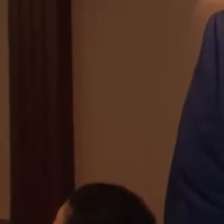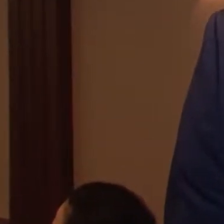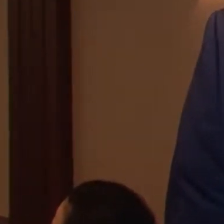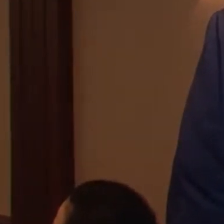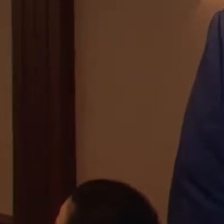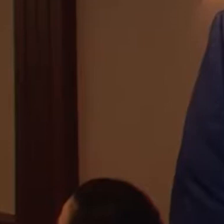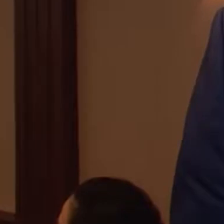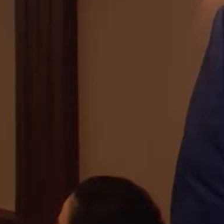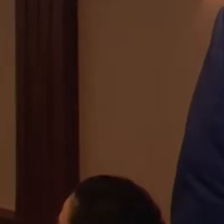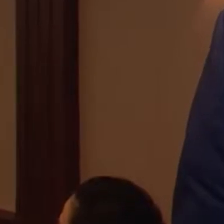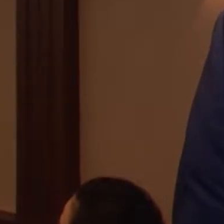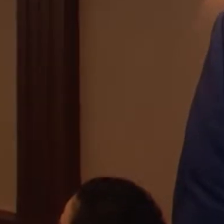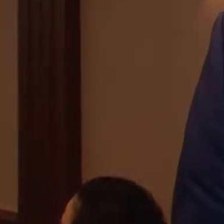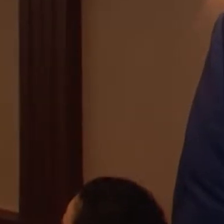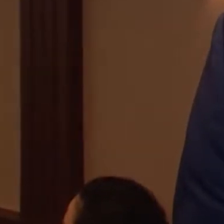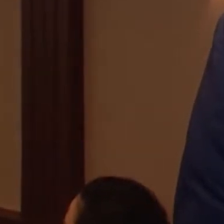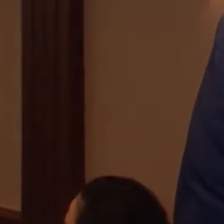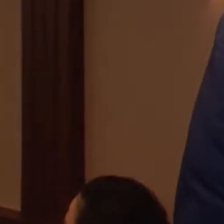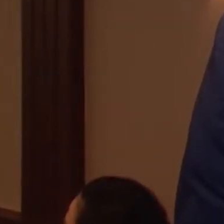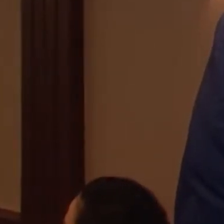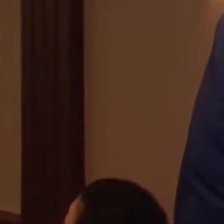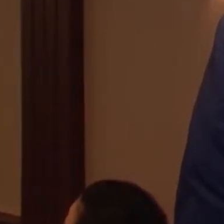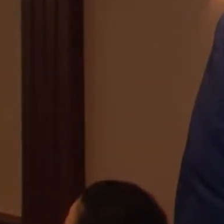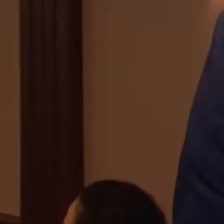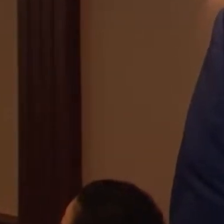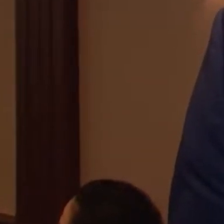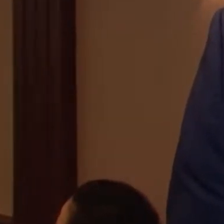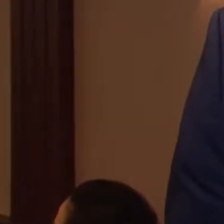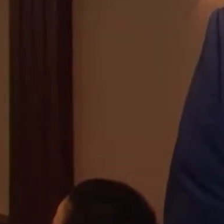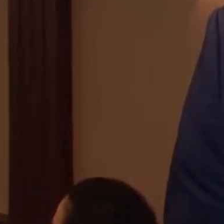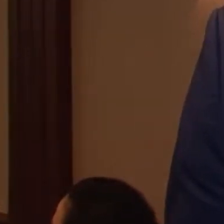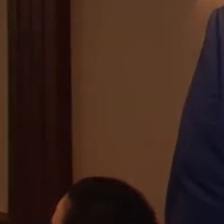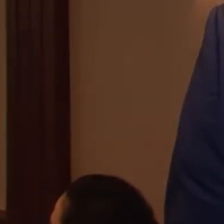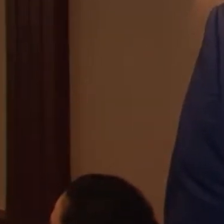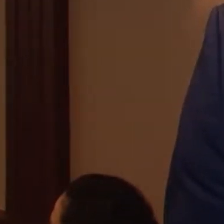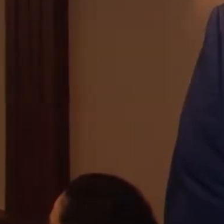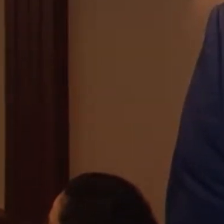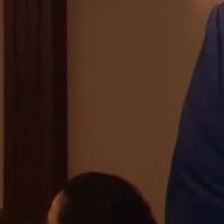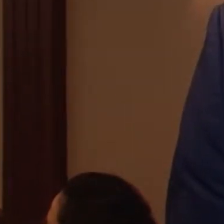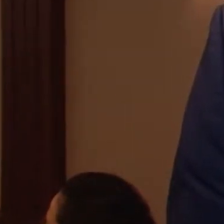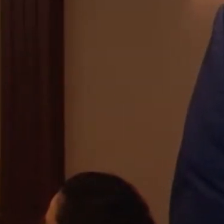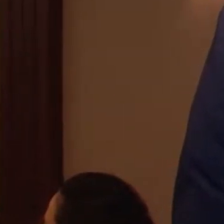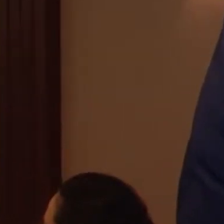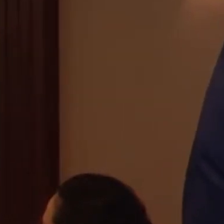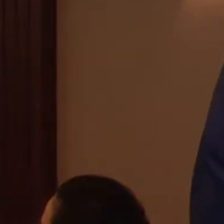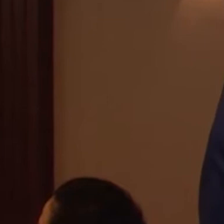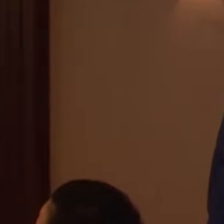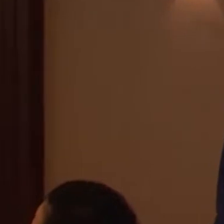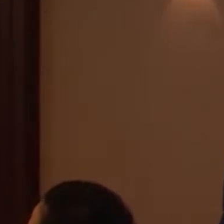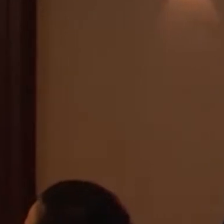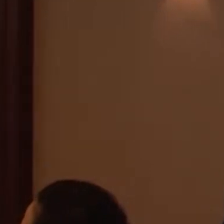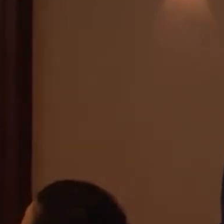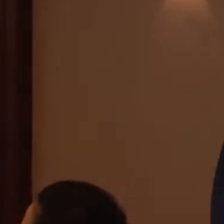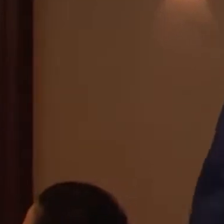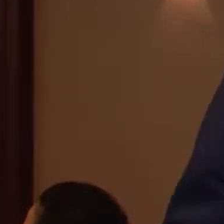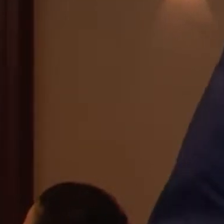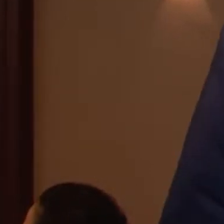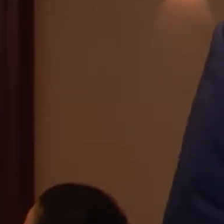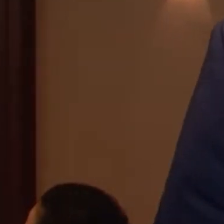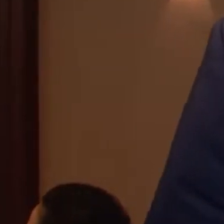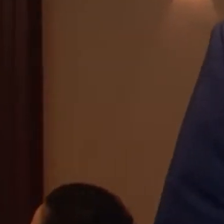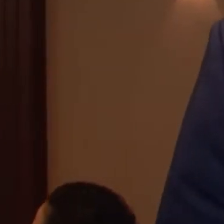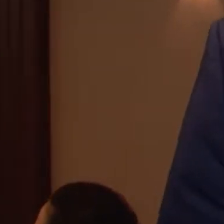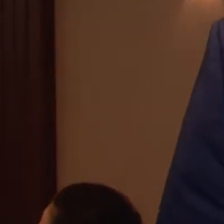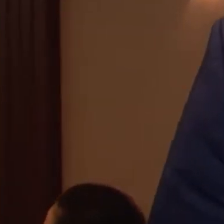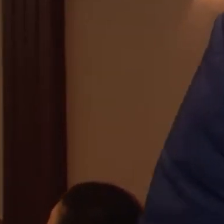licenciamentos, dos alvarás. E, por último, o livro 4, que trata exatamente das penalidades, exatamente o livro que